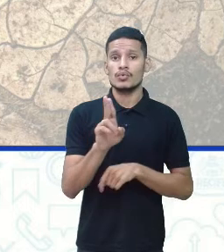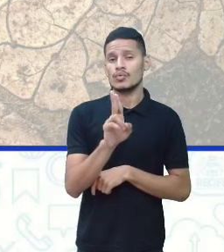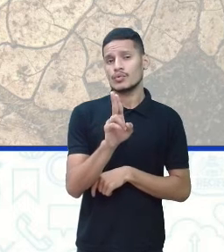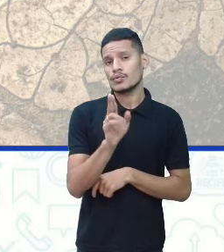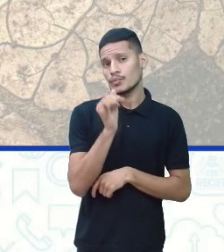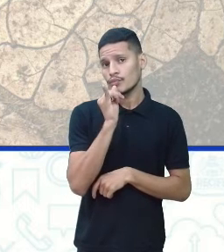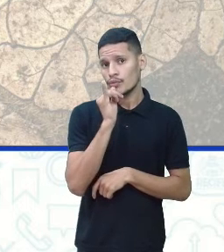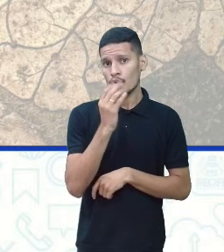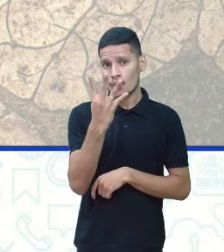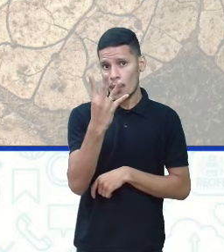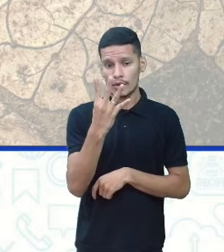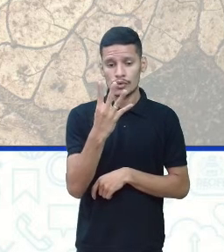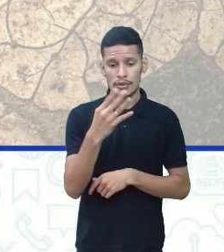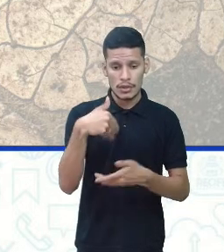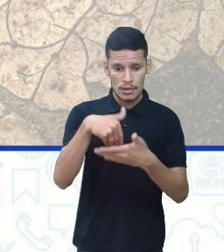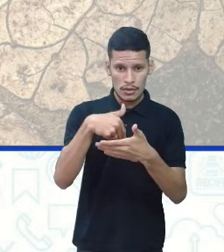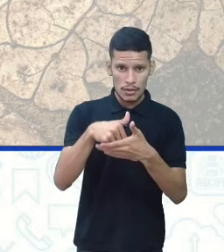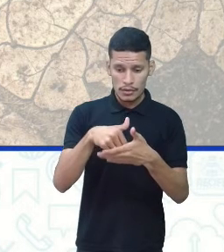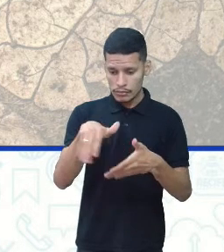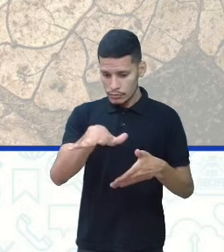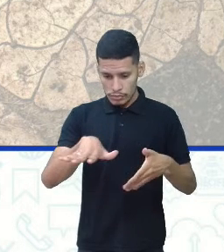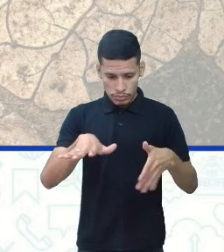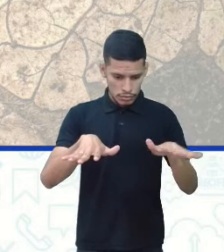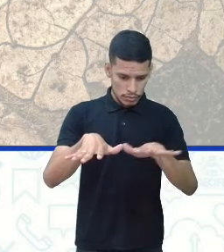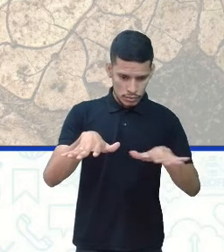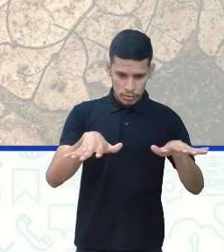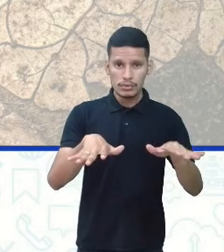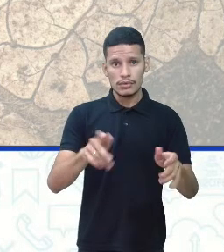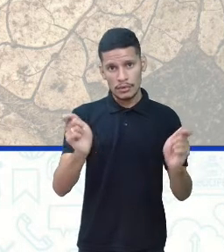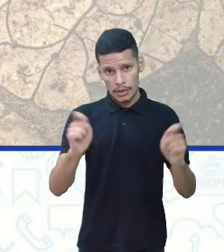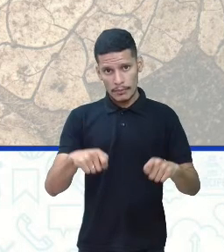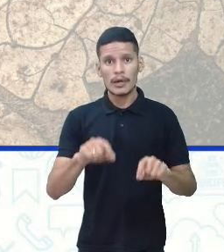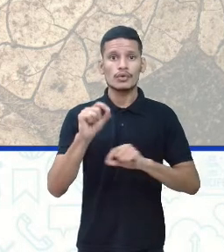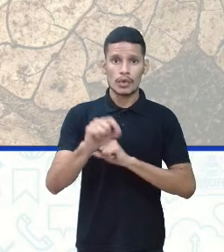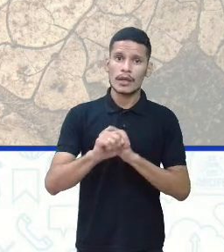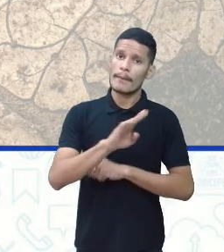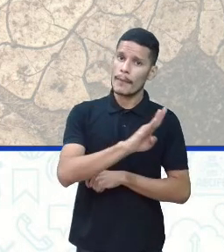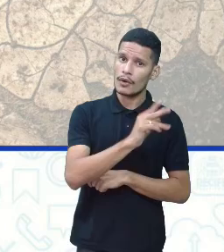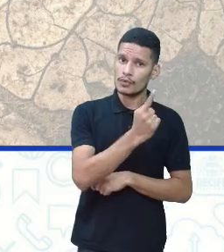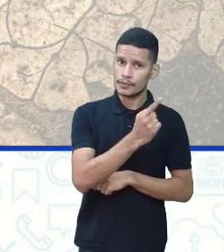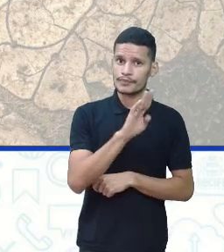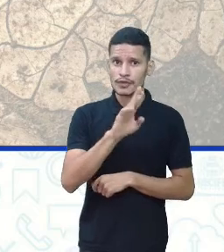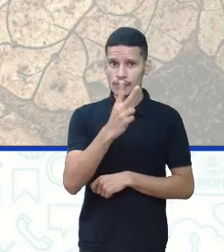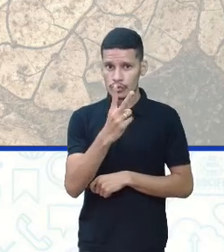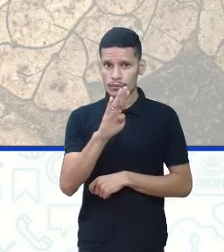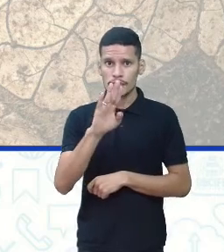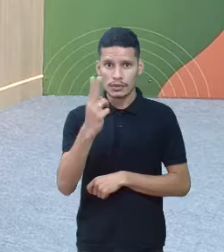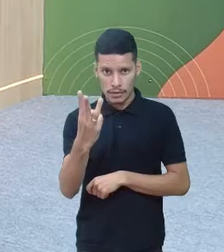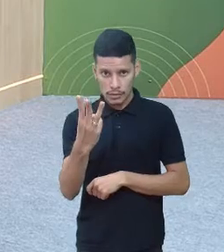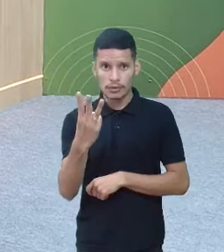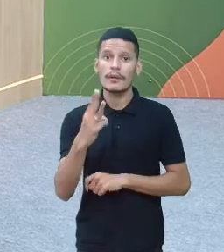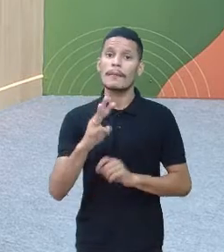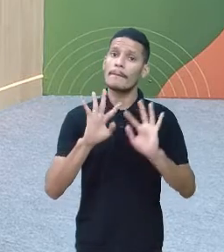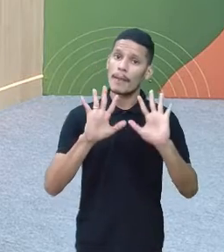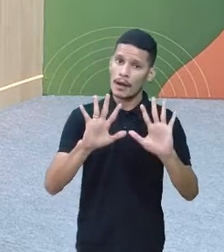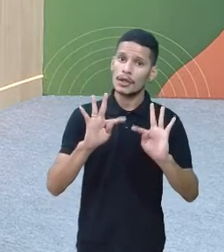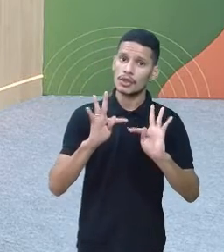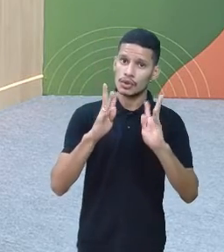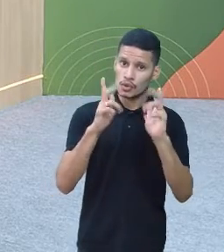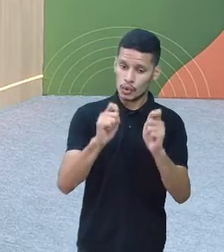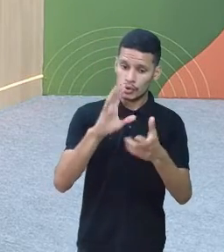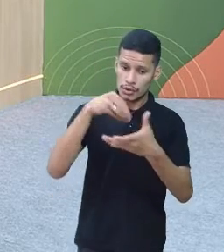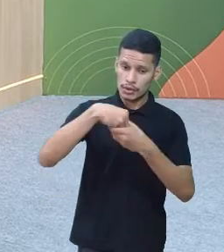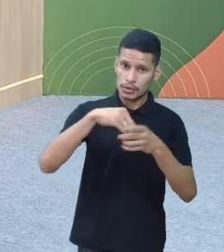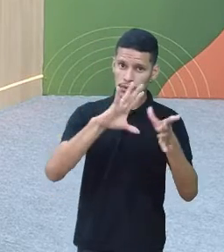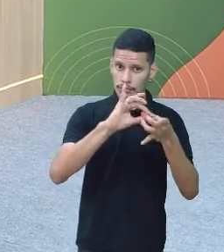E 4 jogadores na linha, que ele pode ser da classificação B1, B2 ou B3, mas sendo que para a Paralimpíada